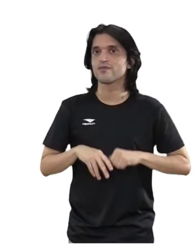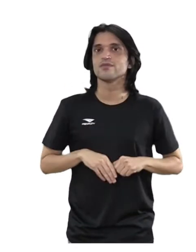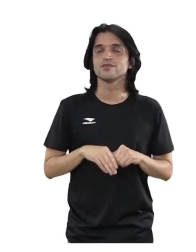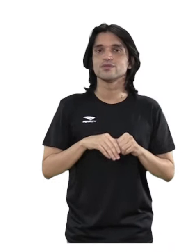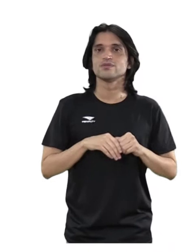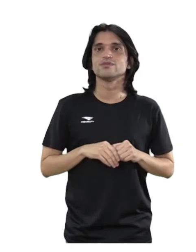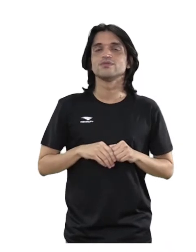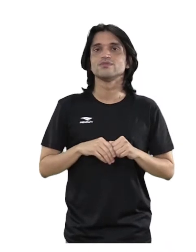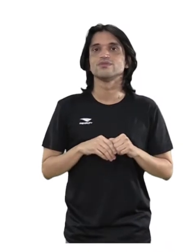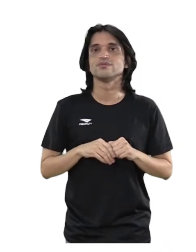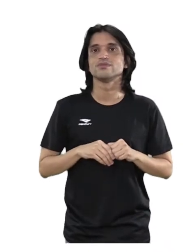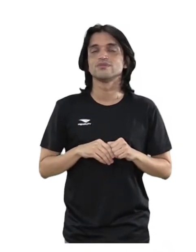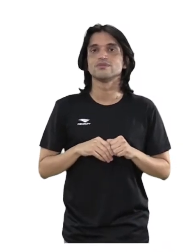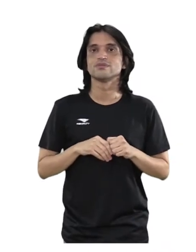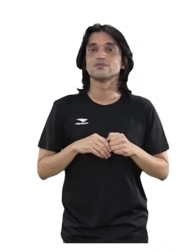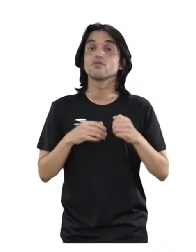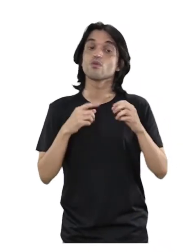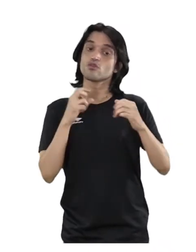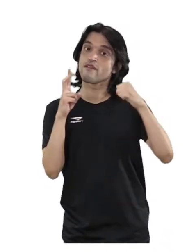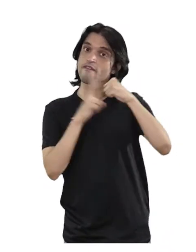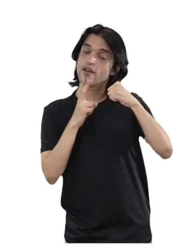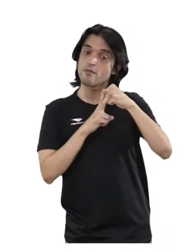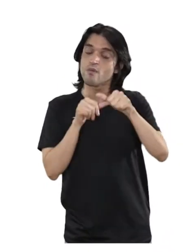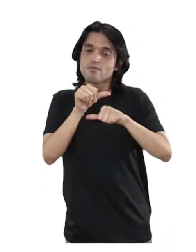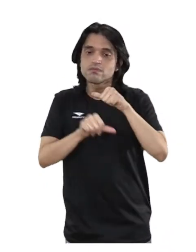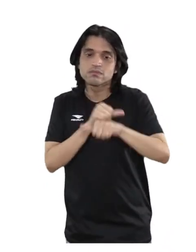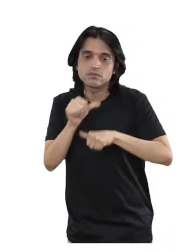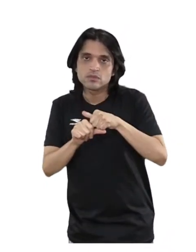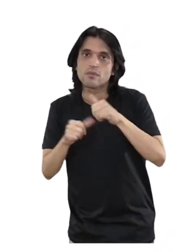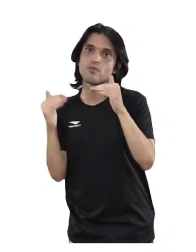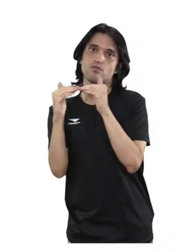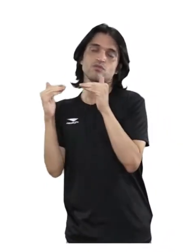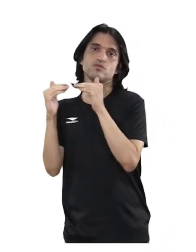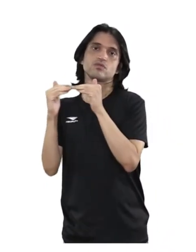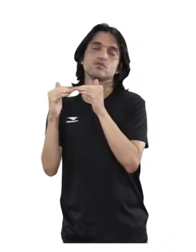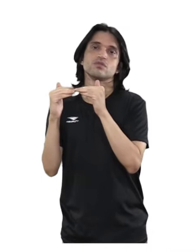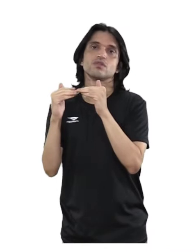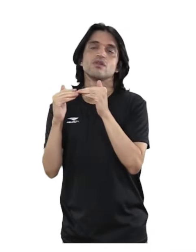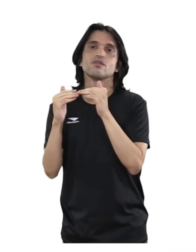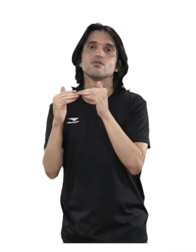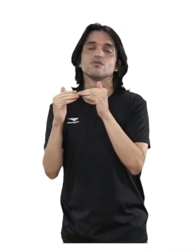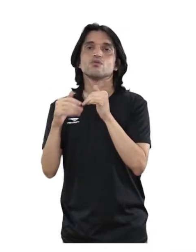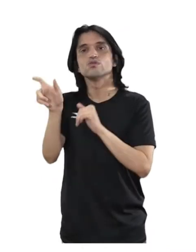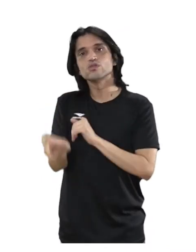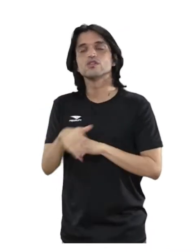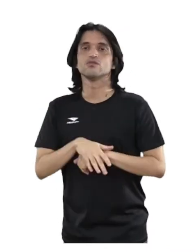Exemplos: esforço, perseverança, disciplina são importantes para o